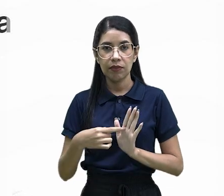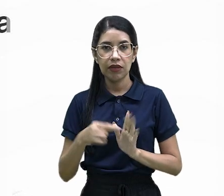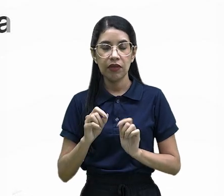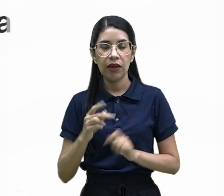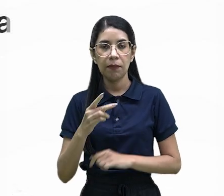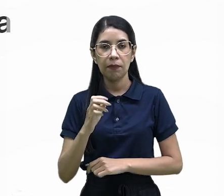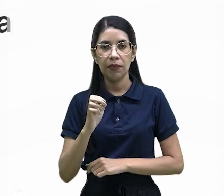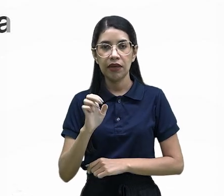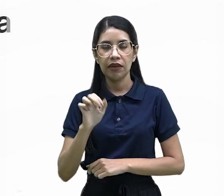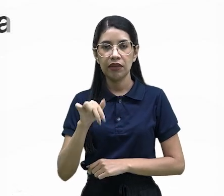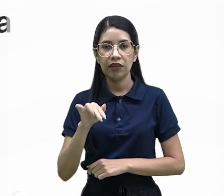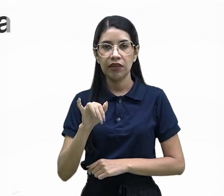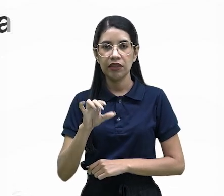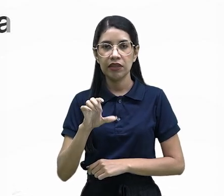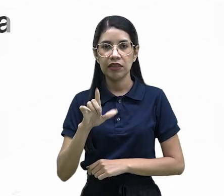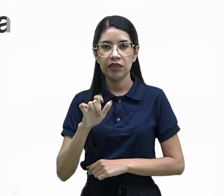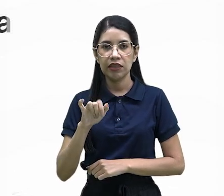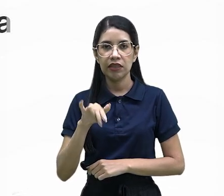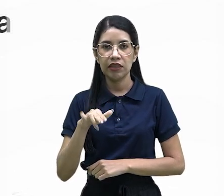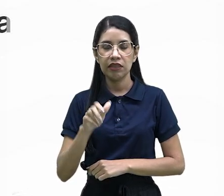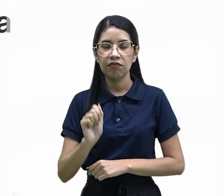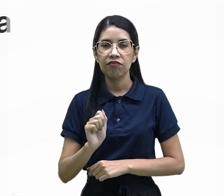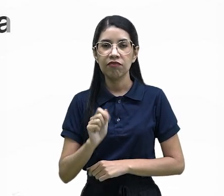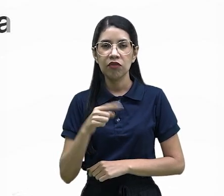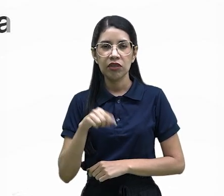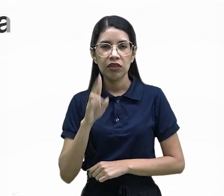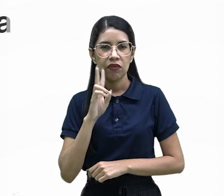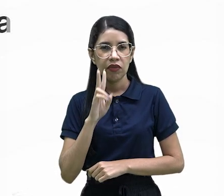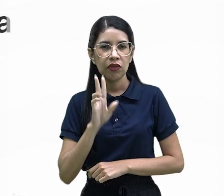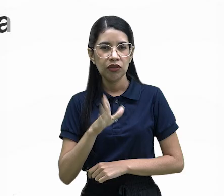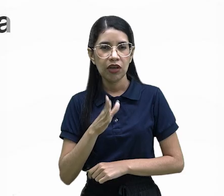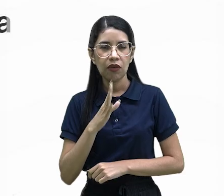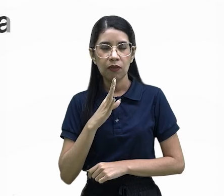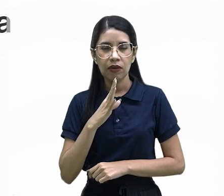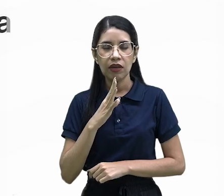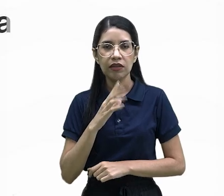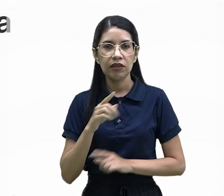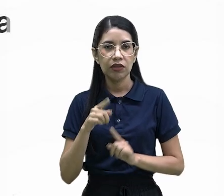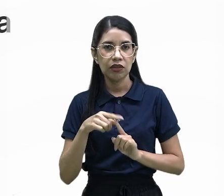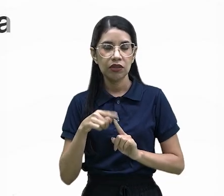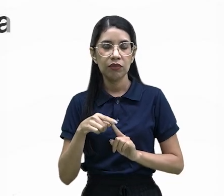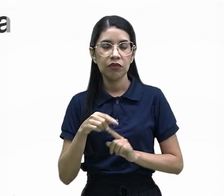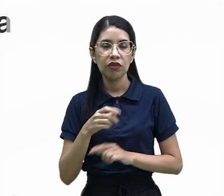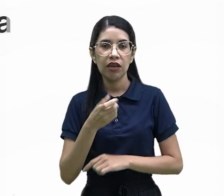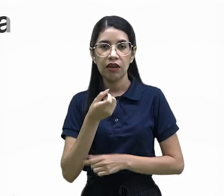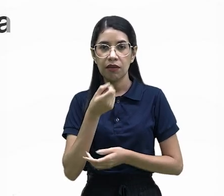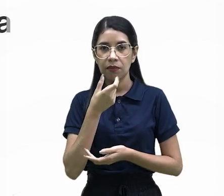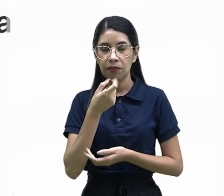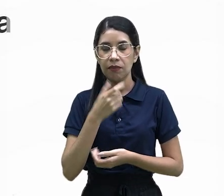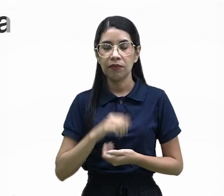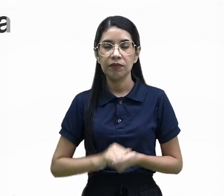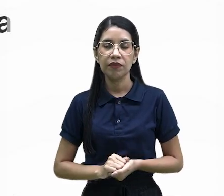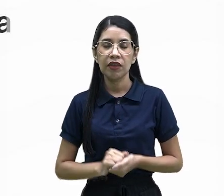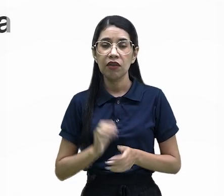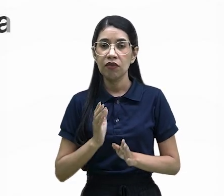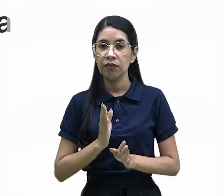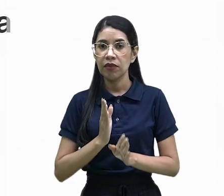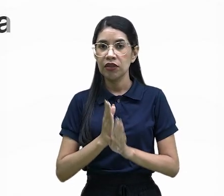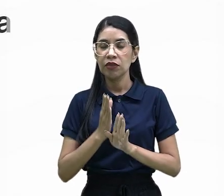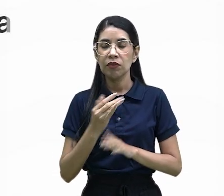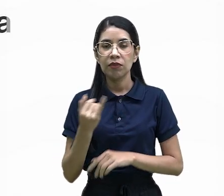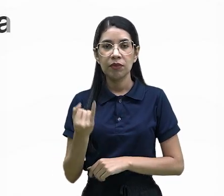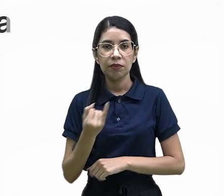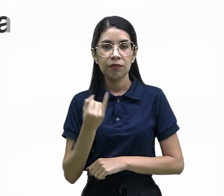da penicilina. Já ouviram falar nesse medicamento? Pois é. A penicilina, gente, ele foi, assim, uma